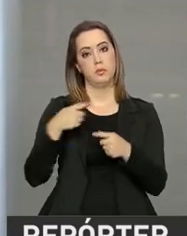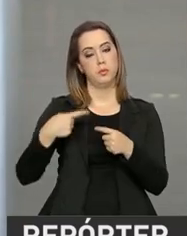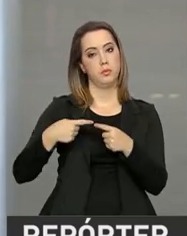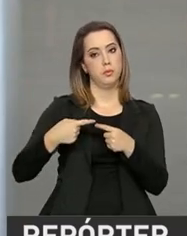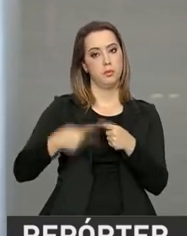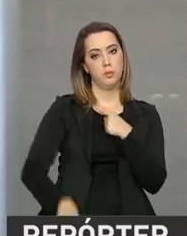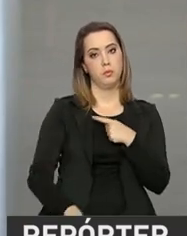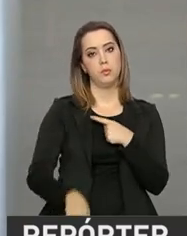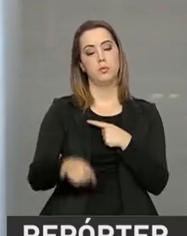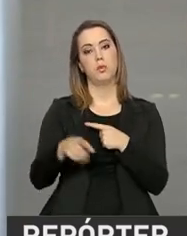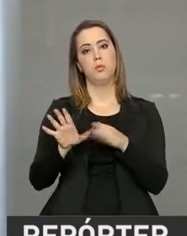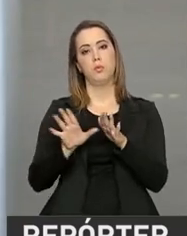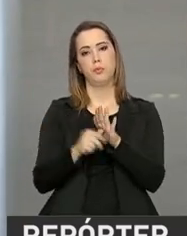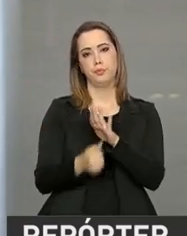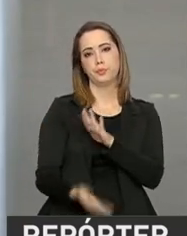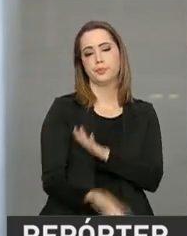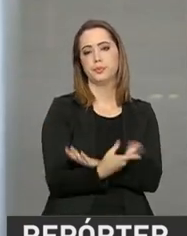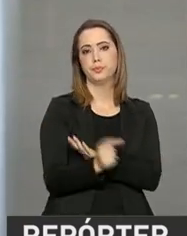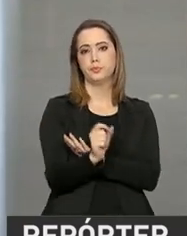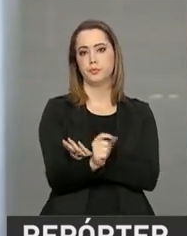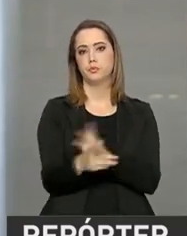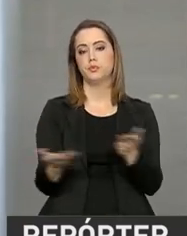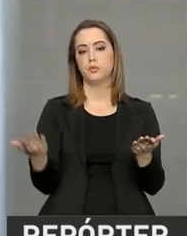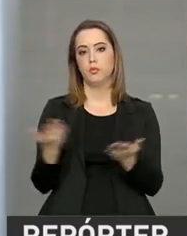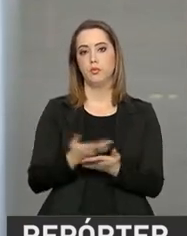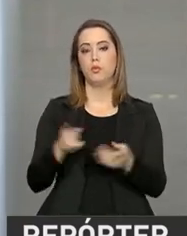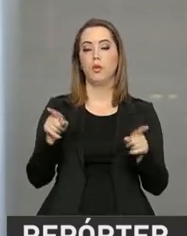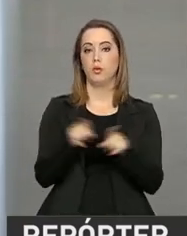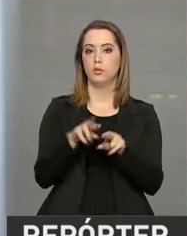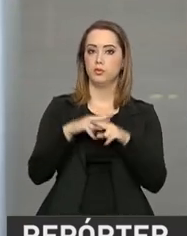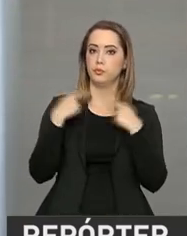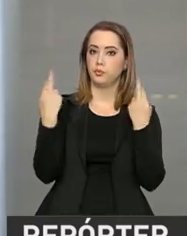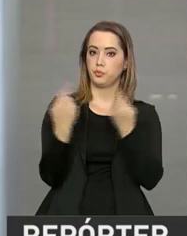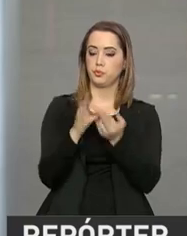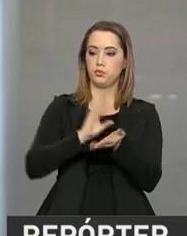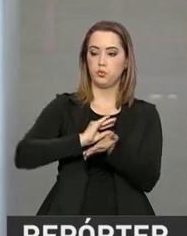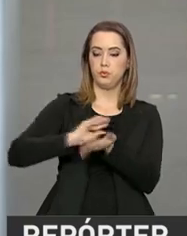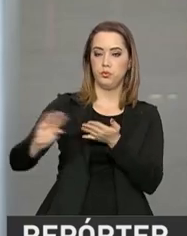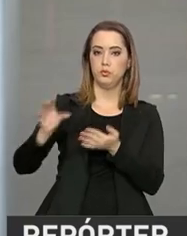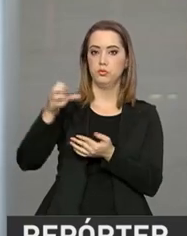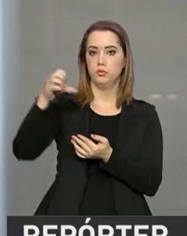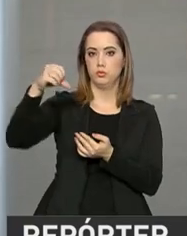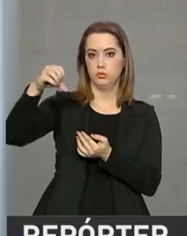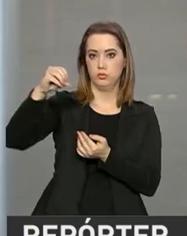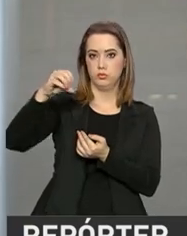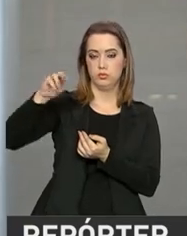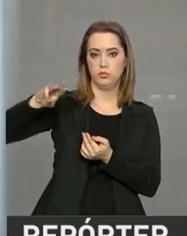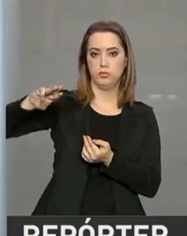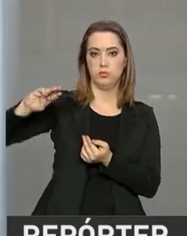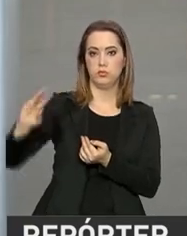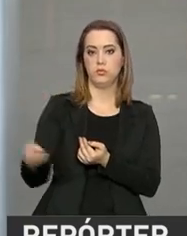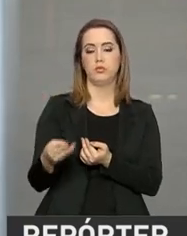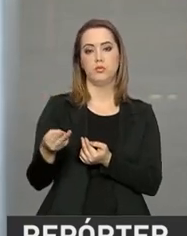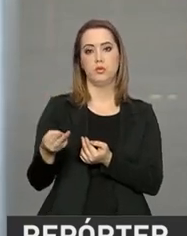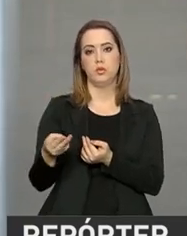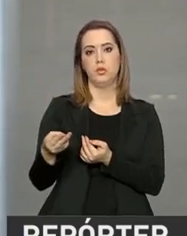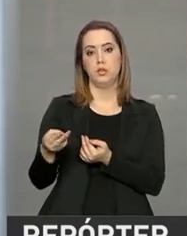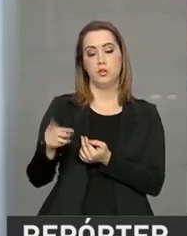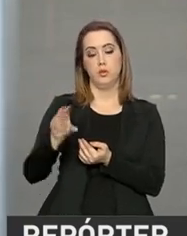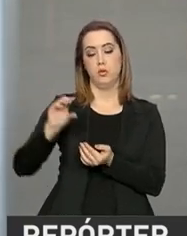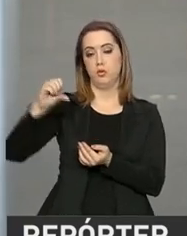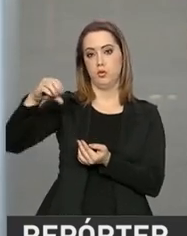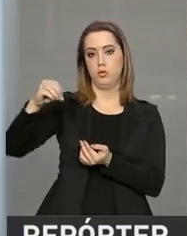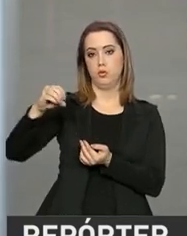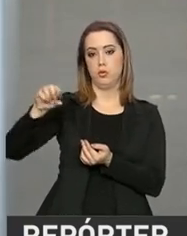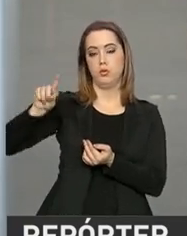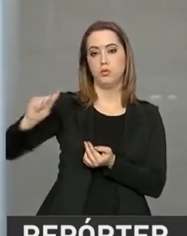é a liberação por meio do Ministério da Integração Nacional de R$ 900 mil para ações de combate à seca no Acre.